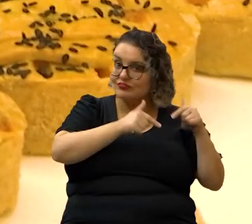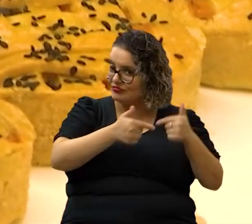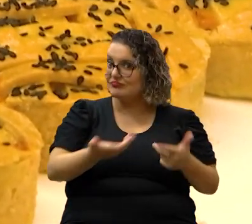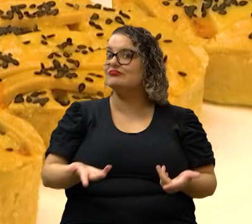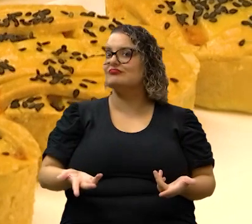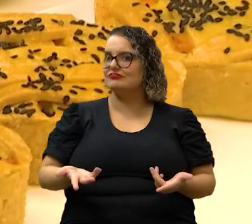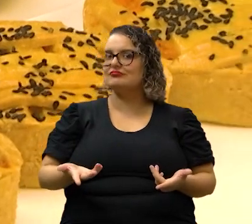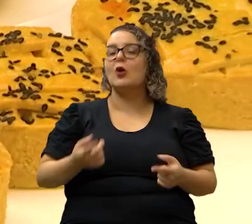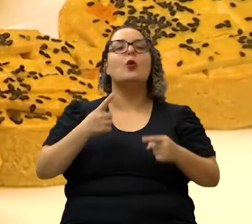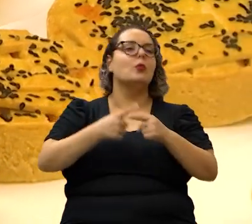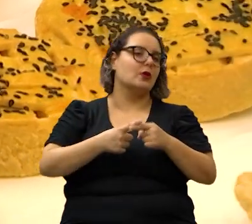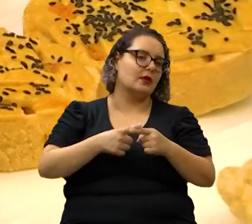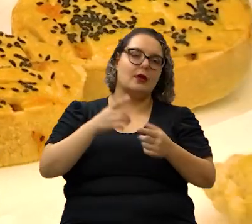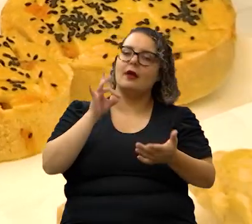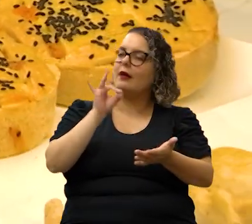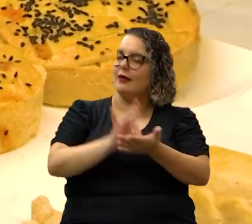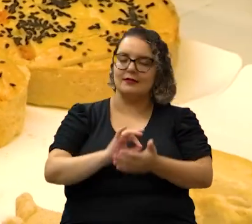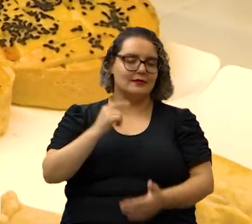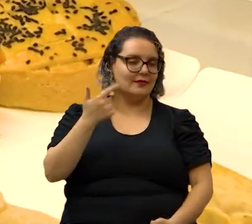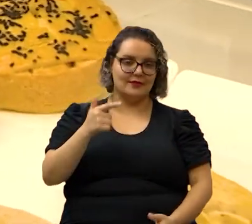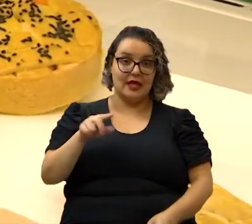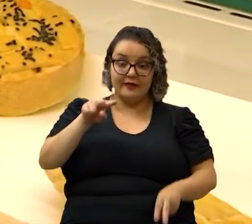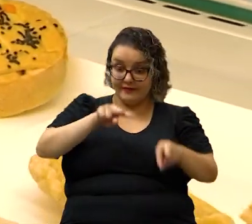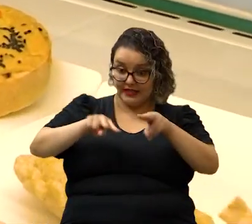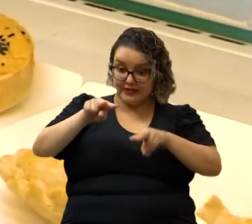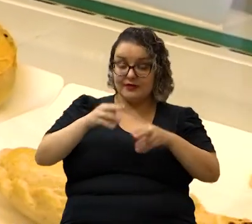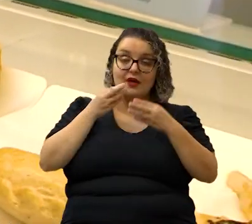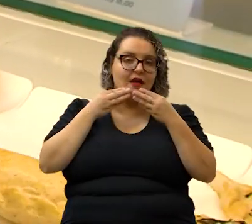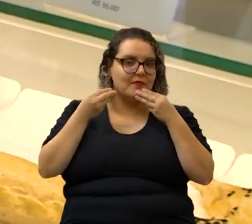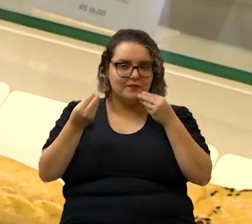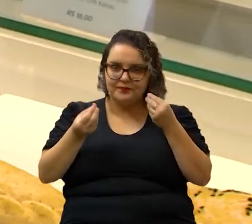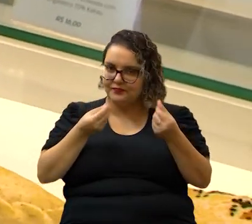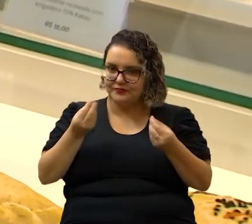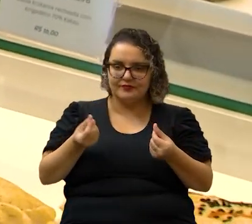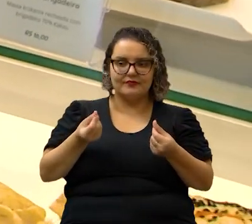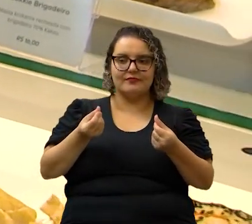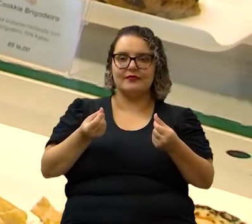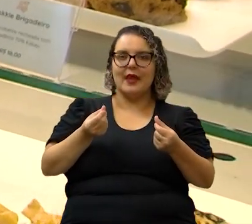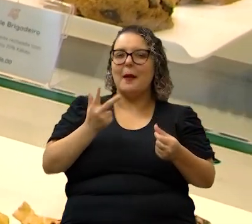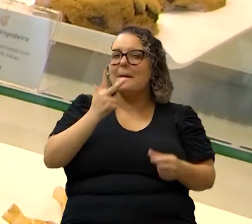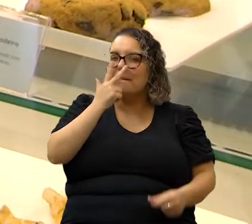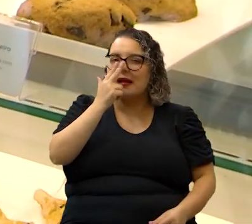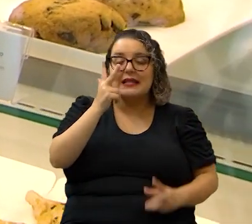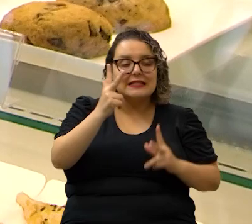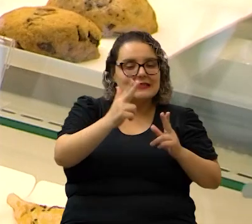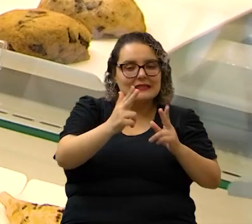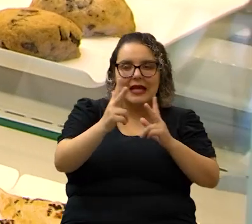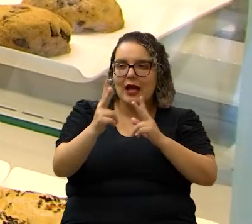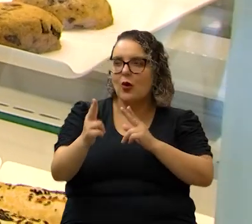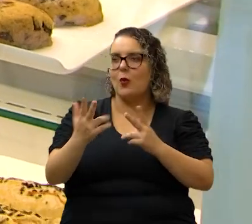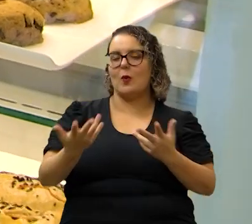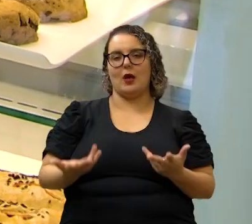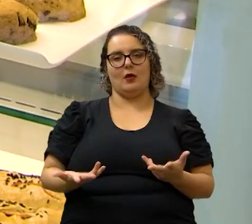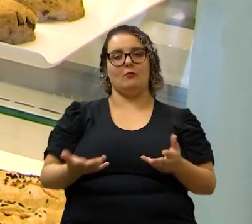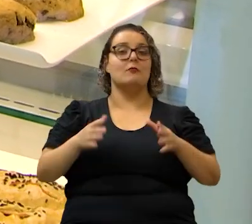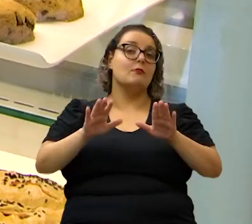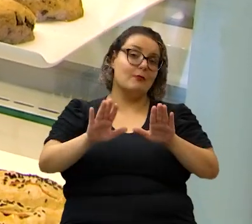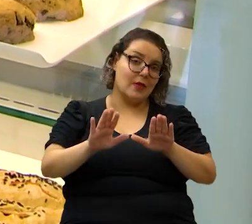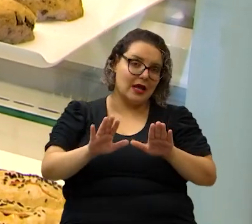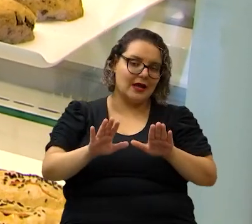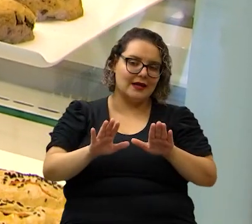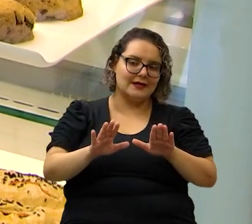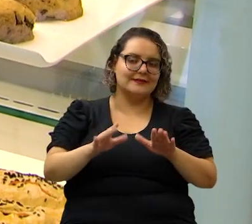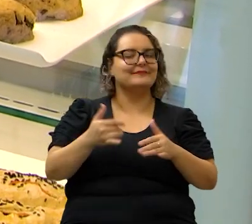de um produto tradicional. Porque realmente não tem. Visivelmente, de paladar, ele é praticamente o